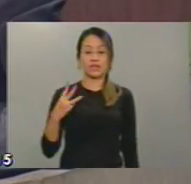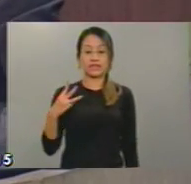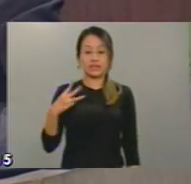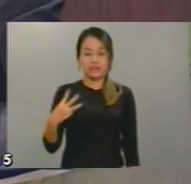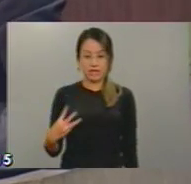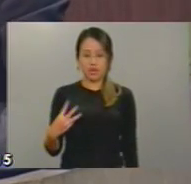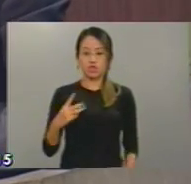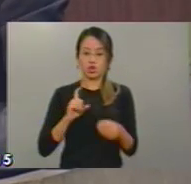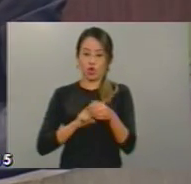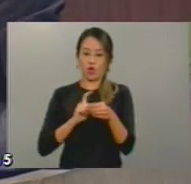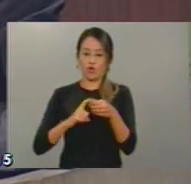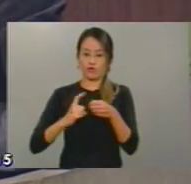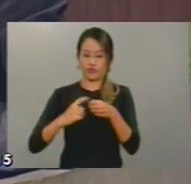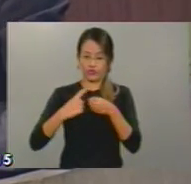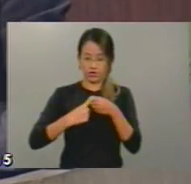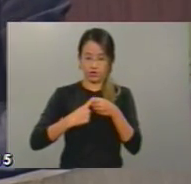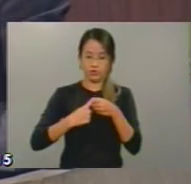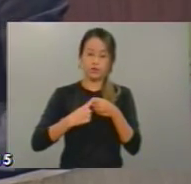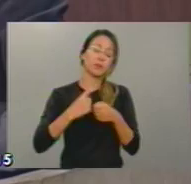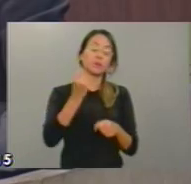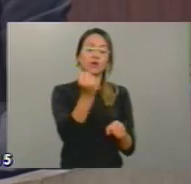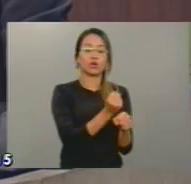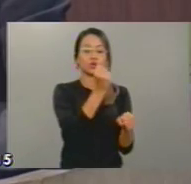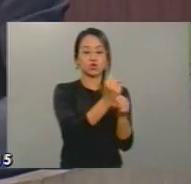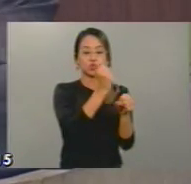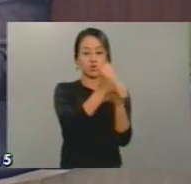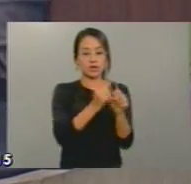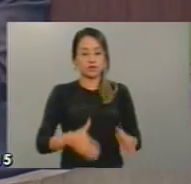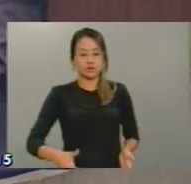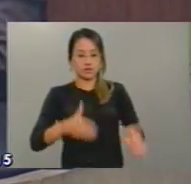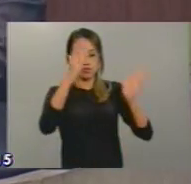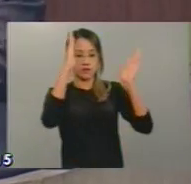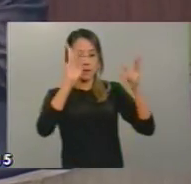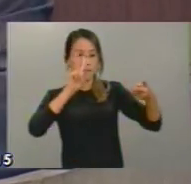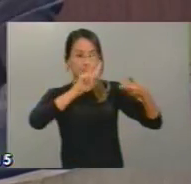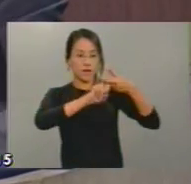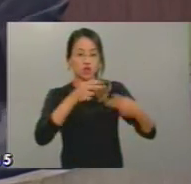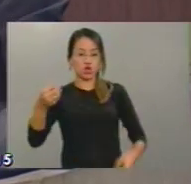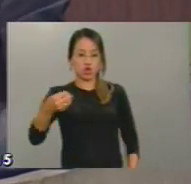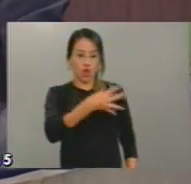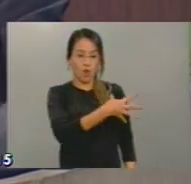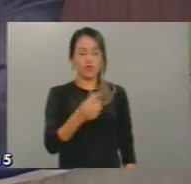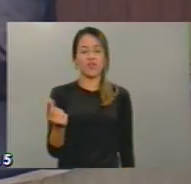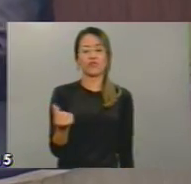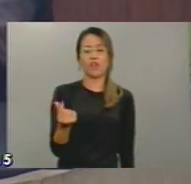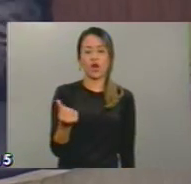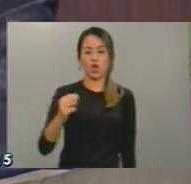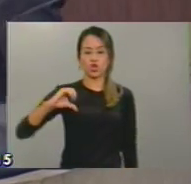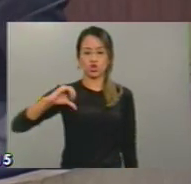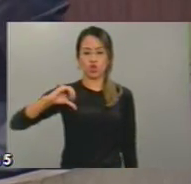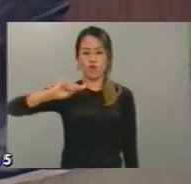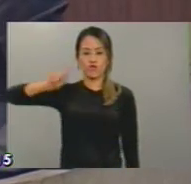para construção e reforma de unidades socioeducativas, no valor de R$ 9.800.000, R$